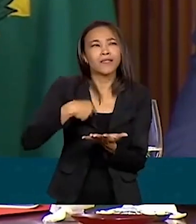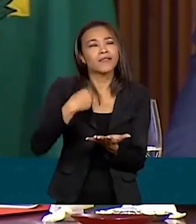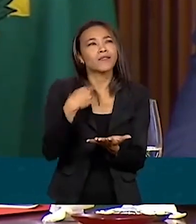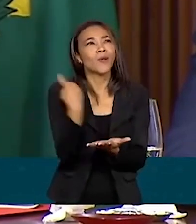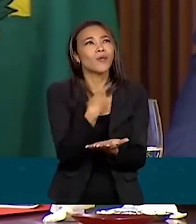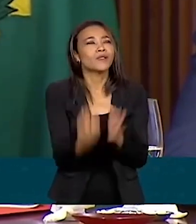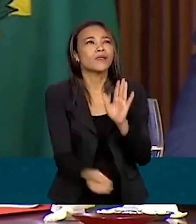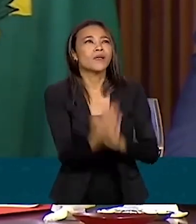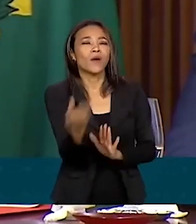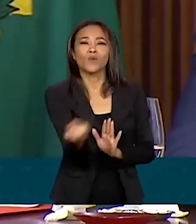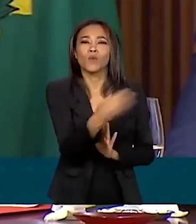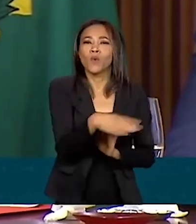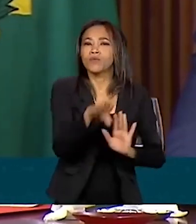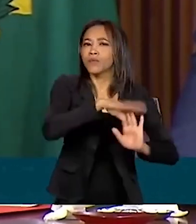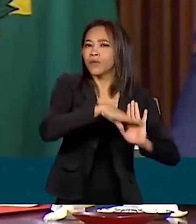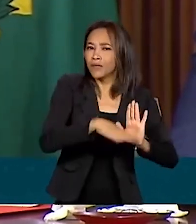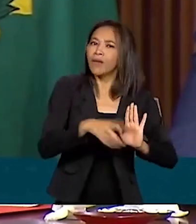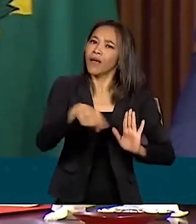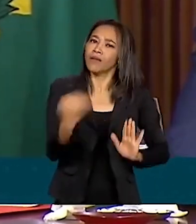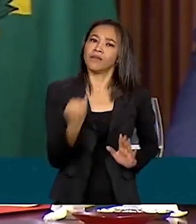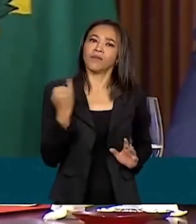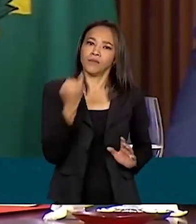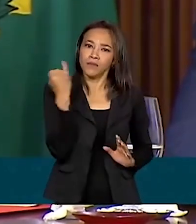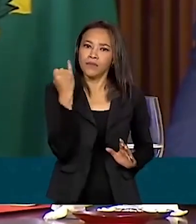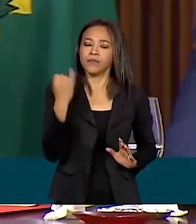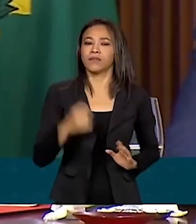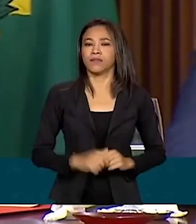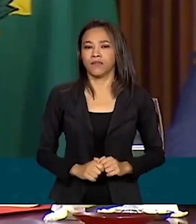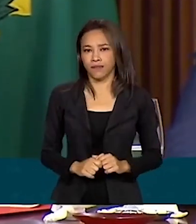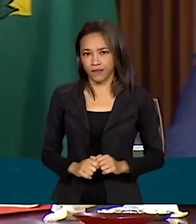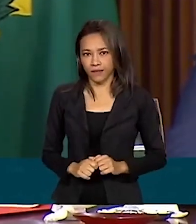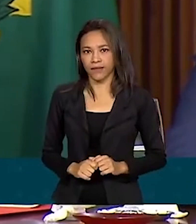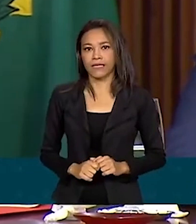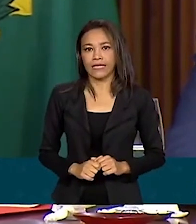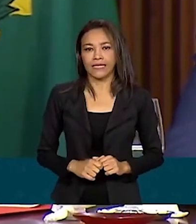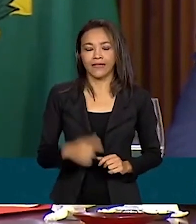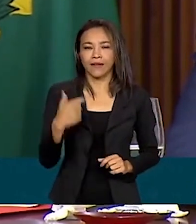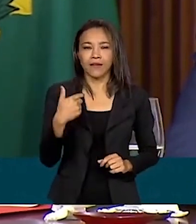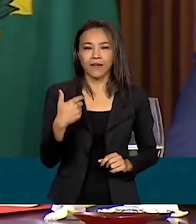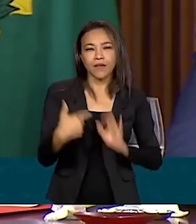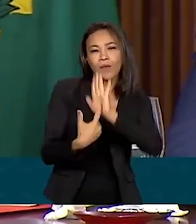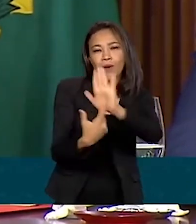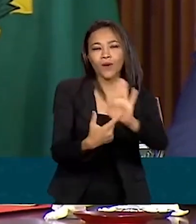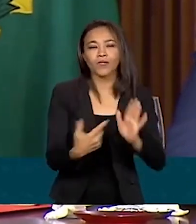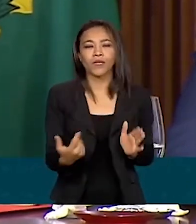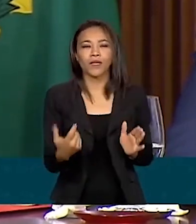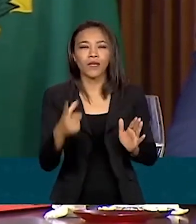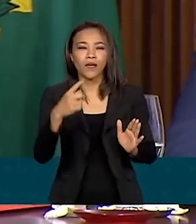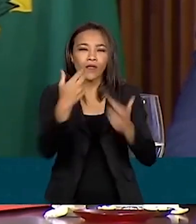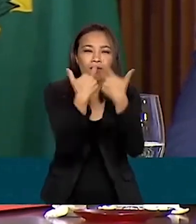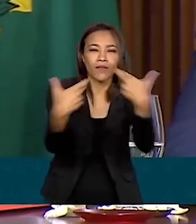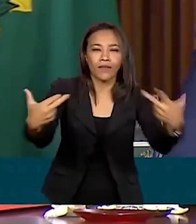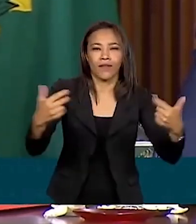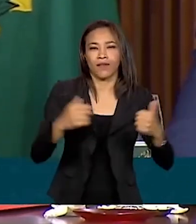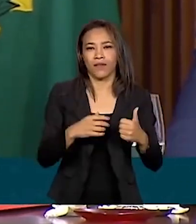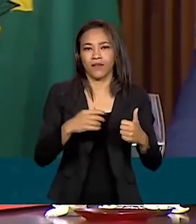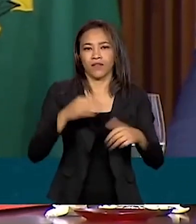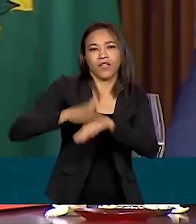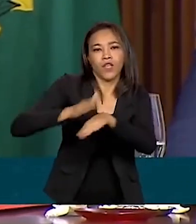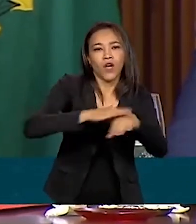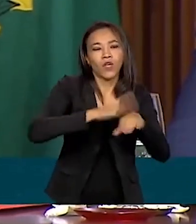programa, sabe, é importante. Mostra que a gente está renovando, inovando, que a gente